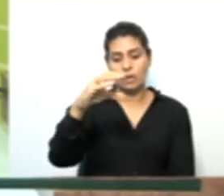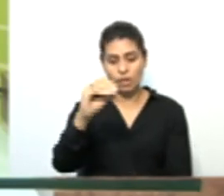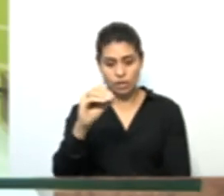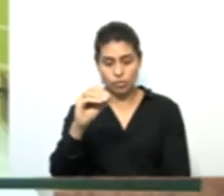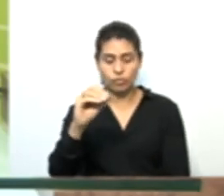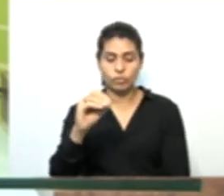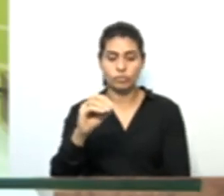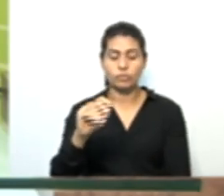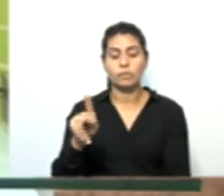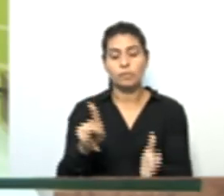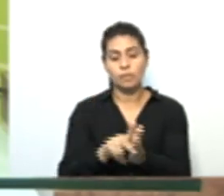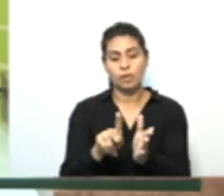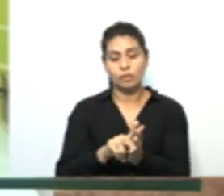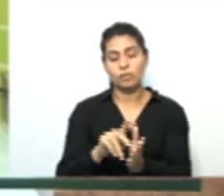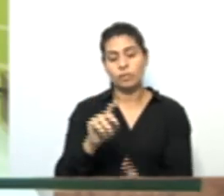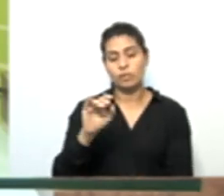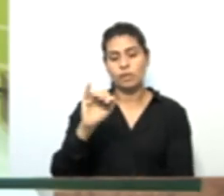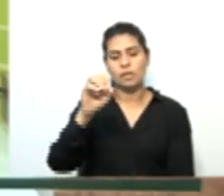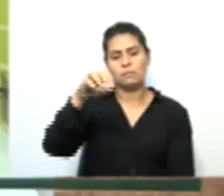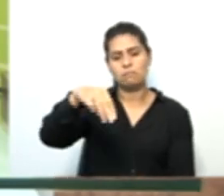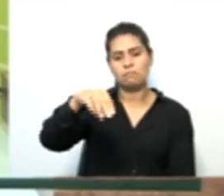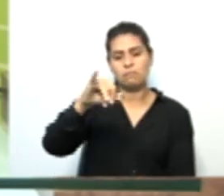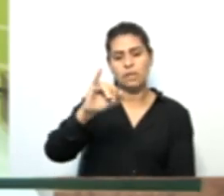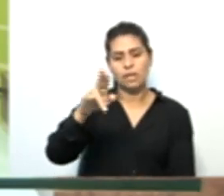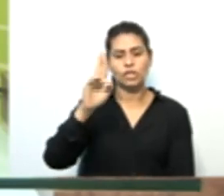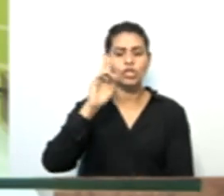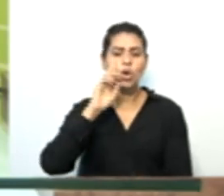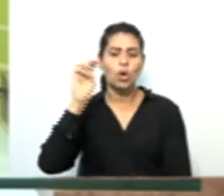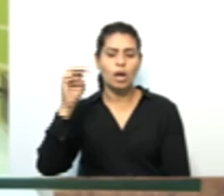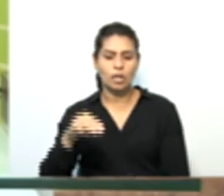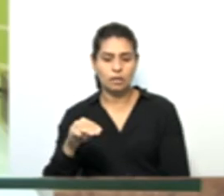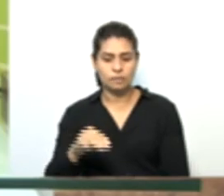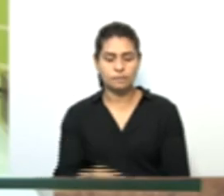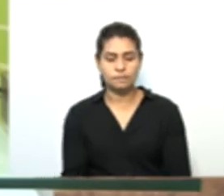e Melo, Distrito de Migrantinópolis, Rolim de Moura.